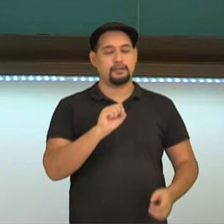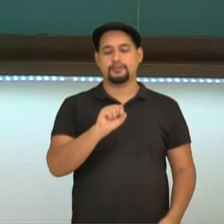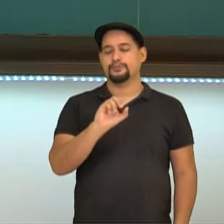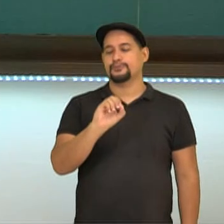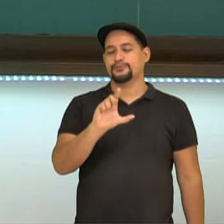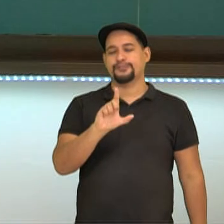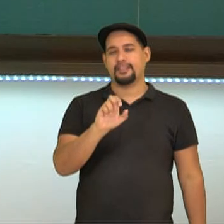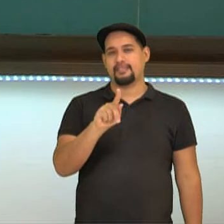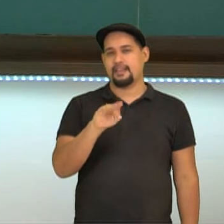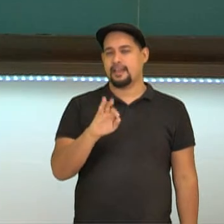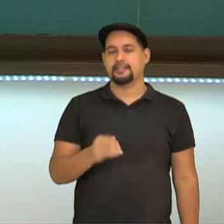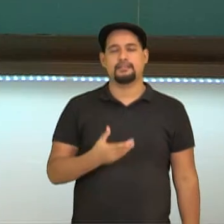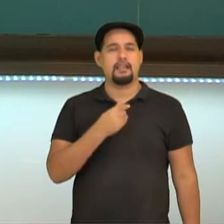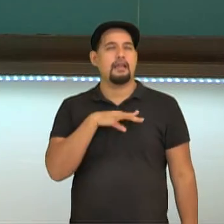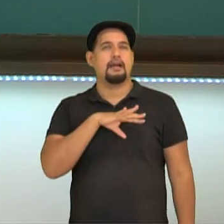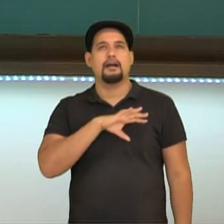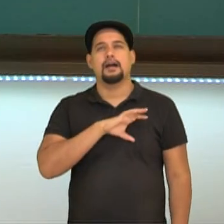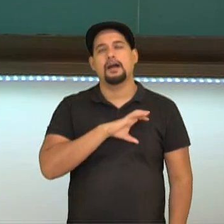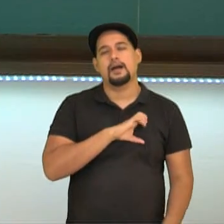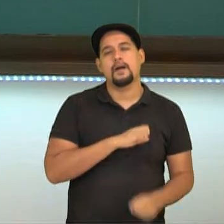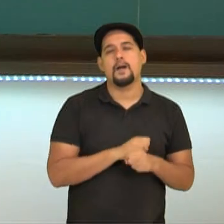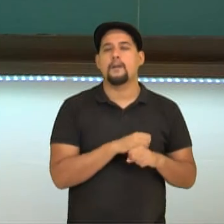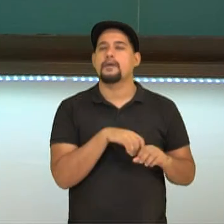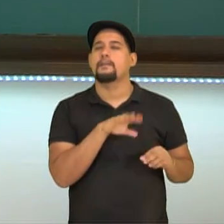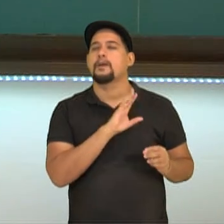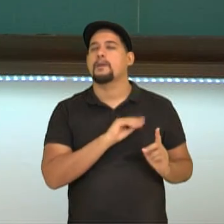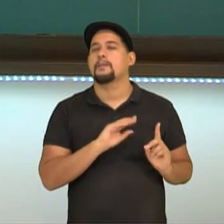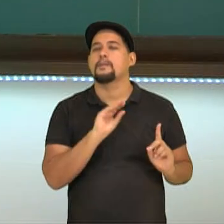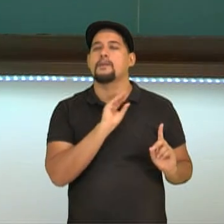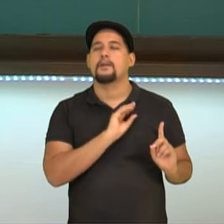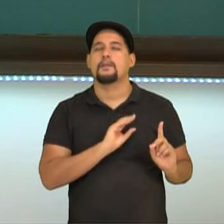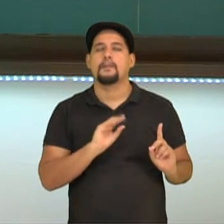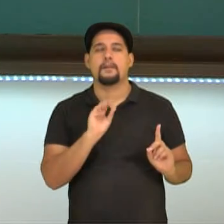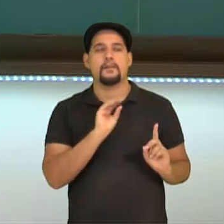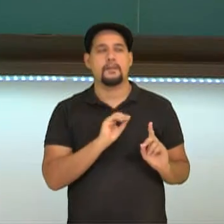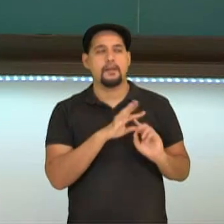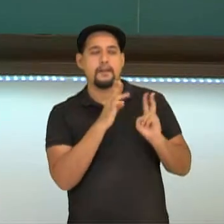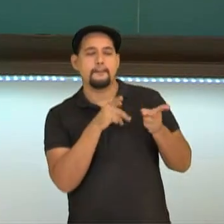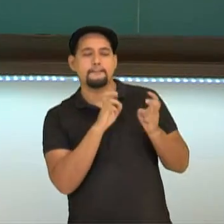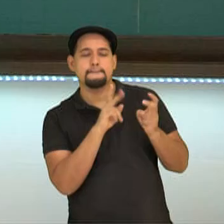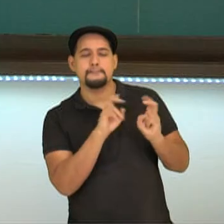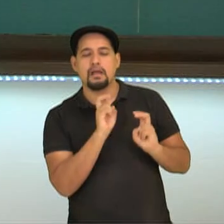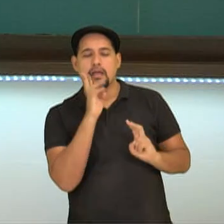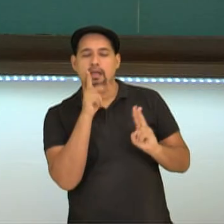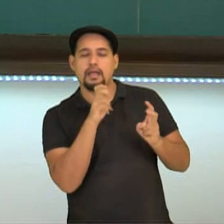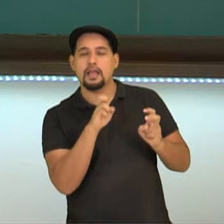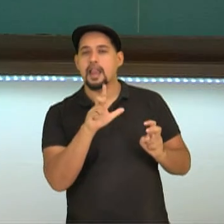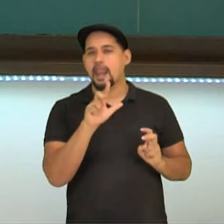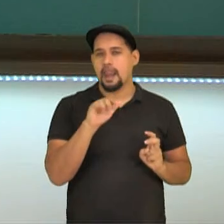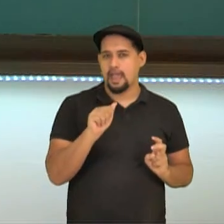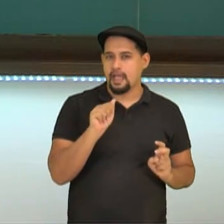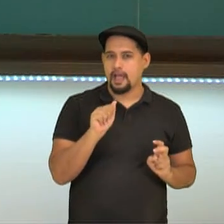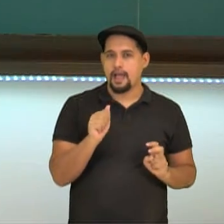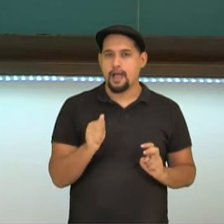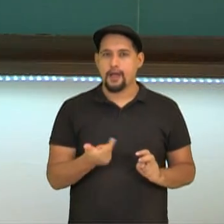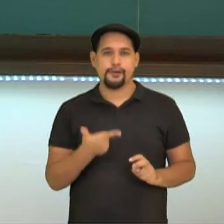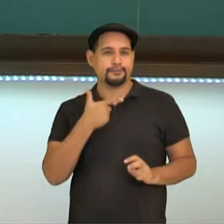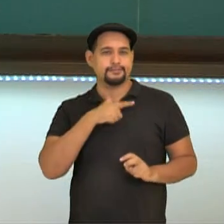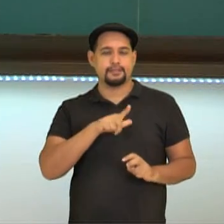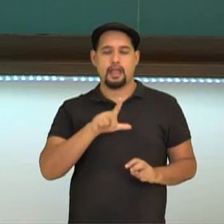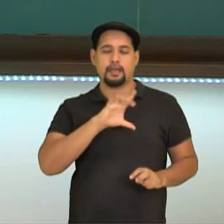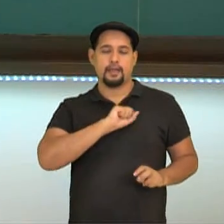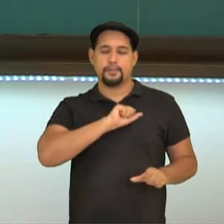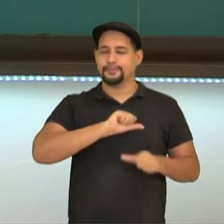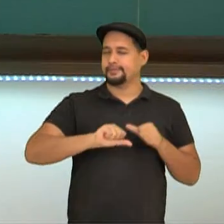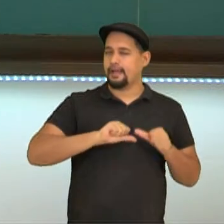que ele está conquistando. Mas vamos ver se Lia consegue roubar o coração